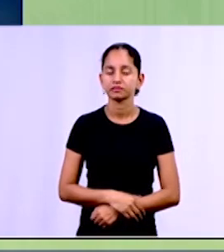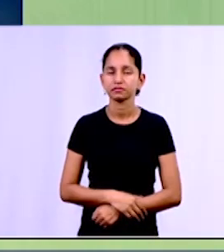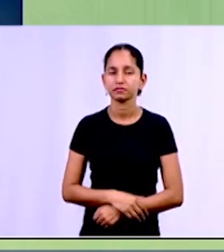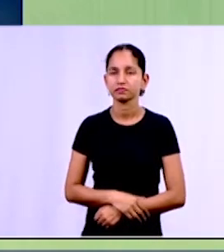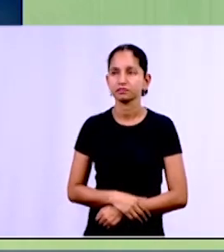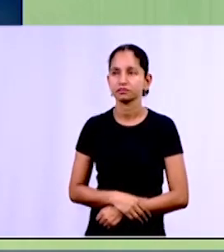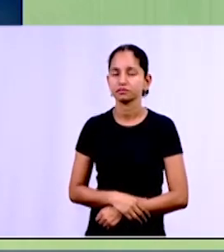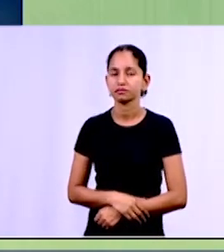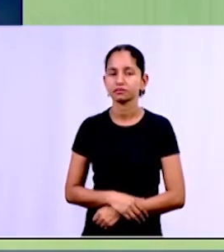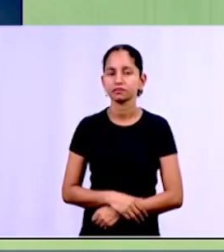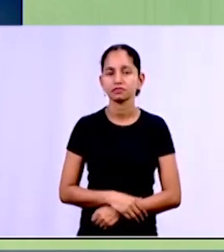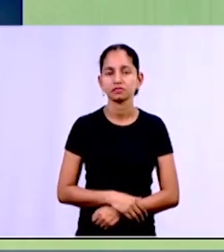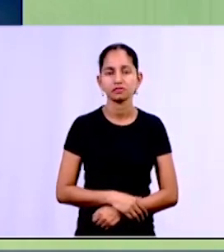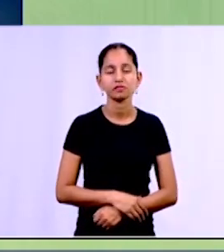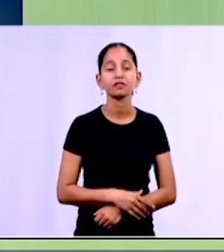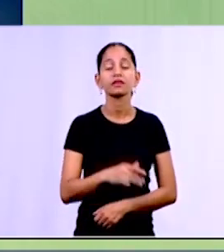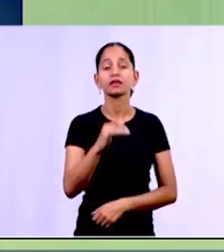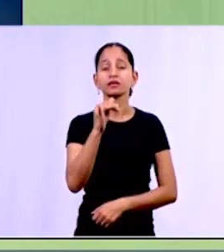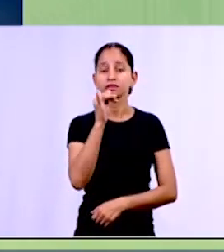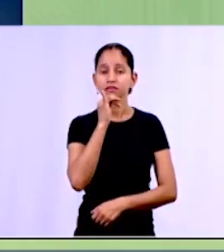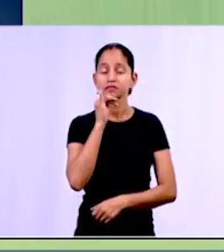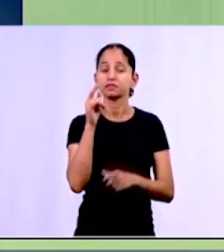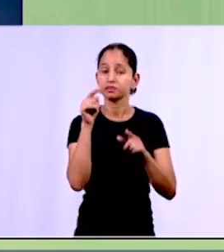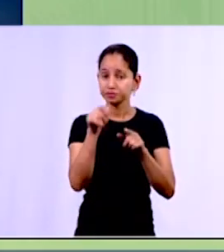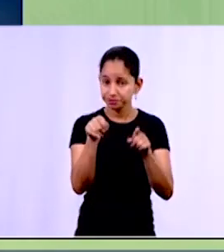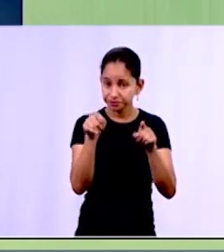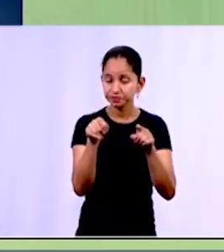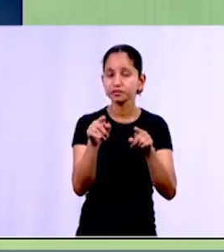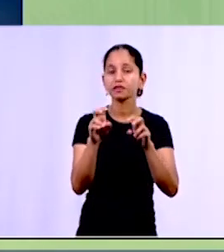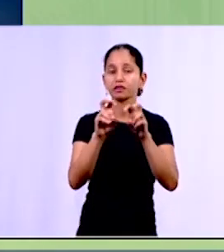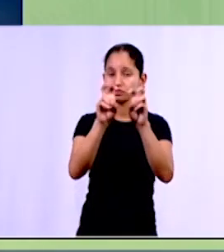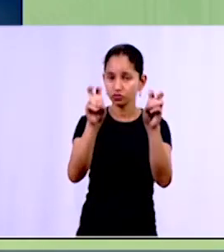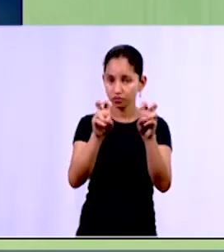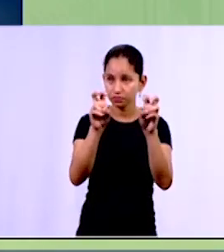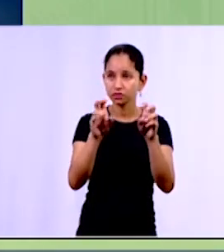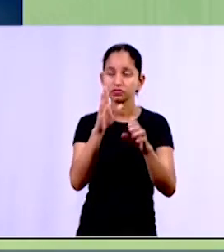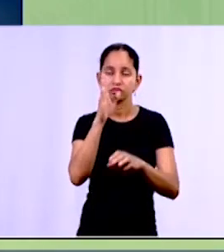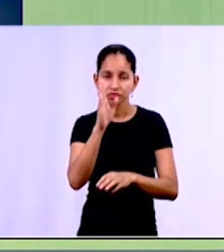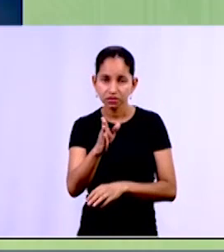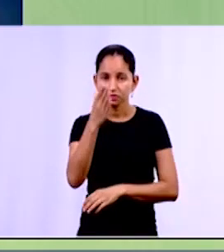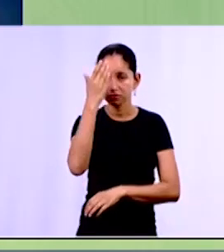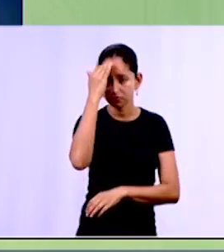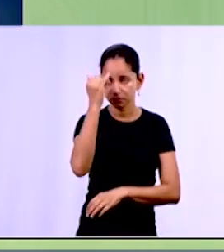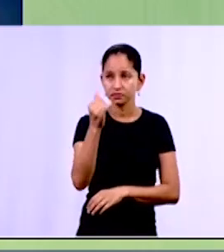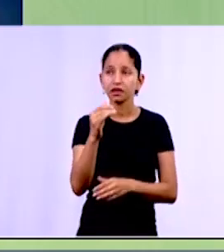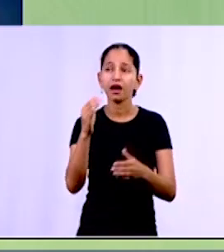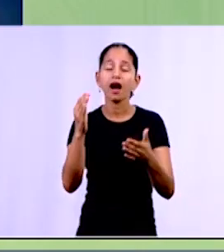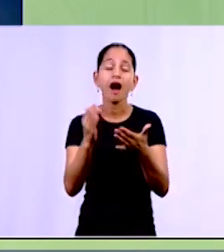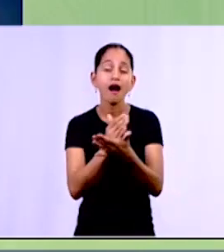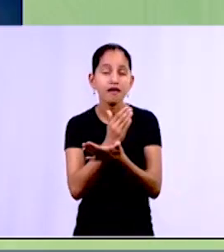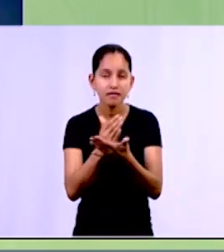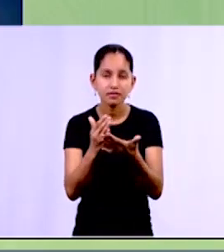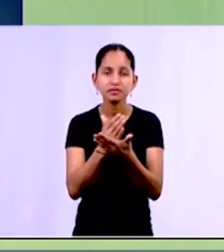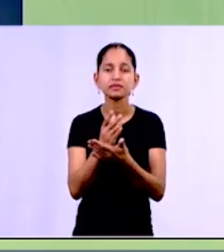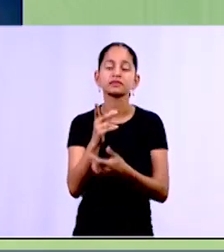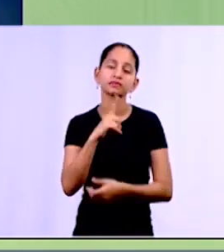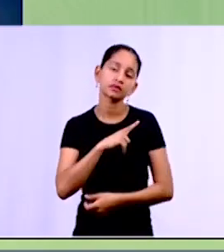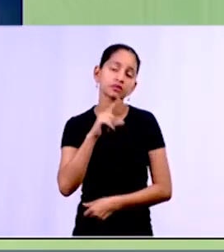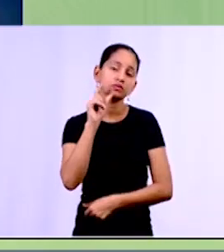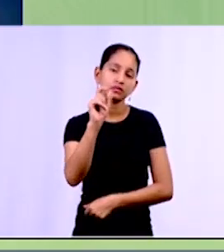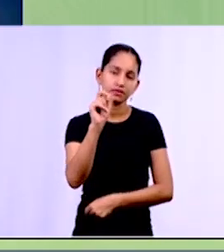Gente, os supercomputadores, os computadores servidores aqui, os servidores, geralmente